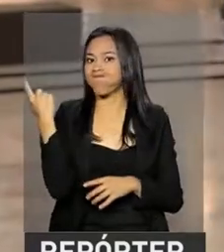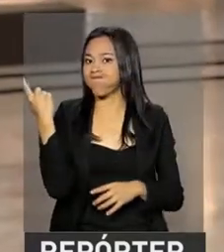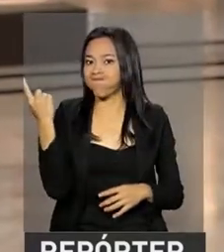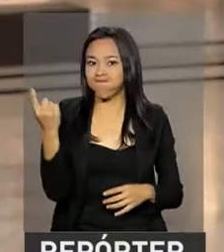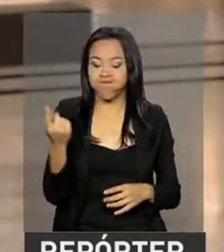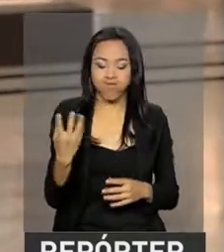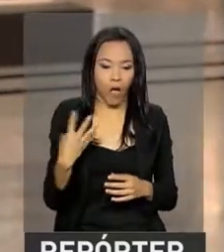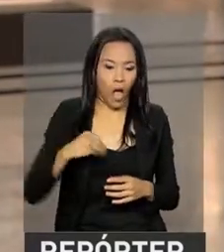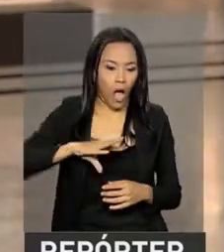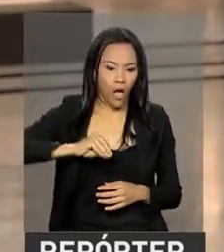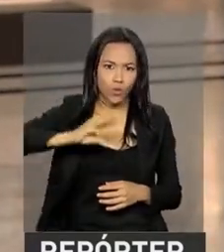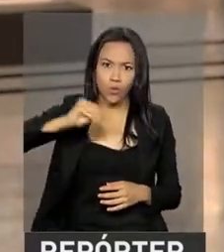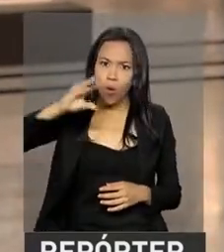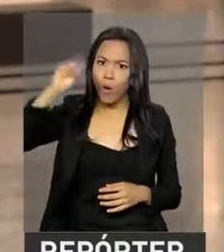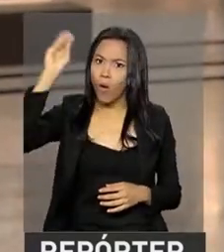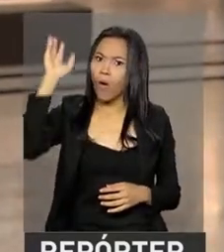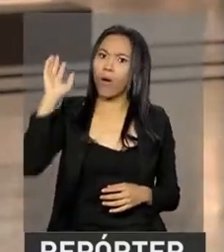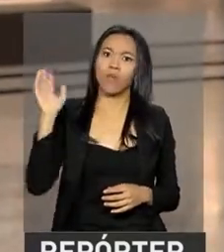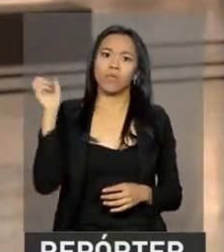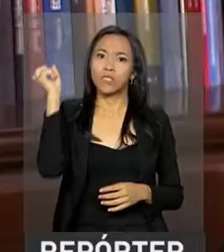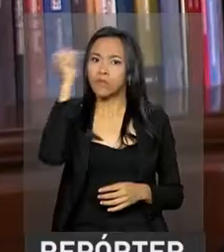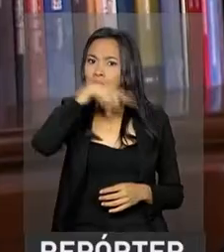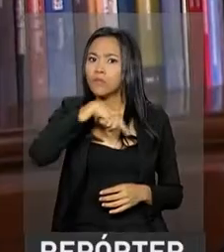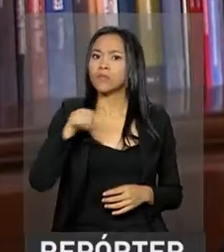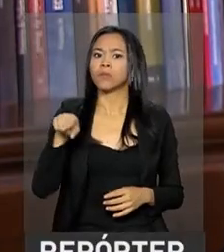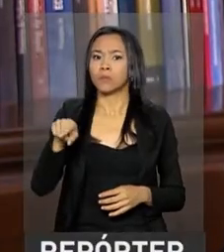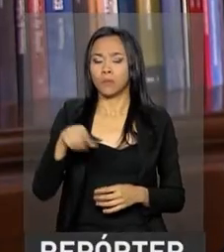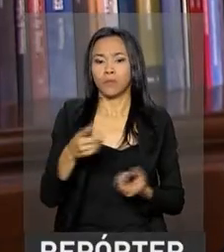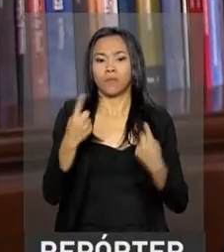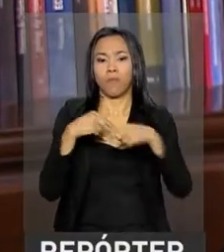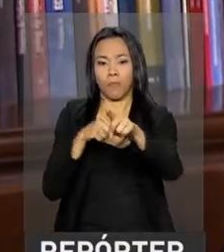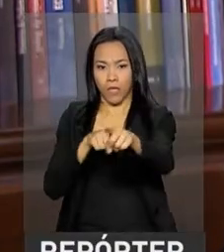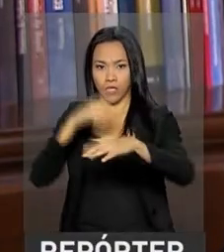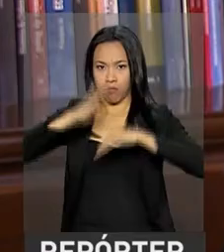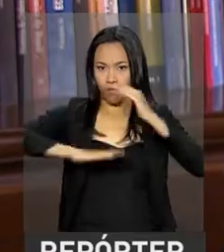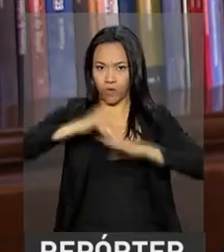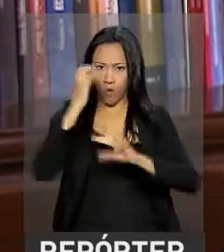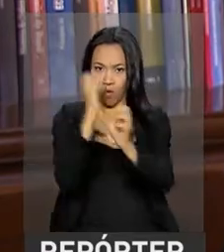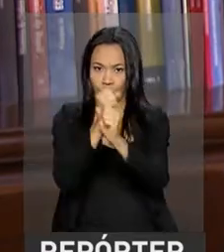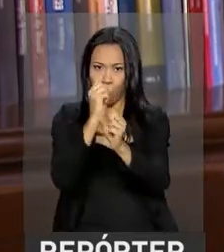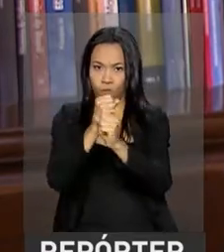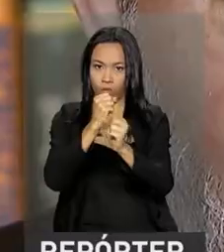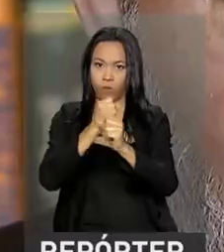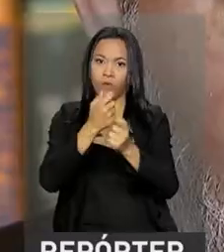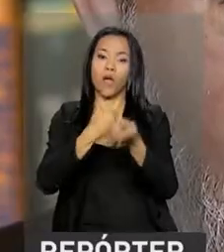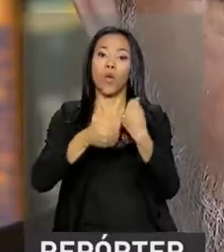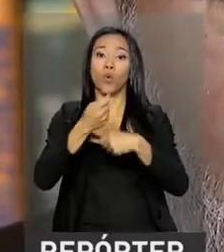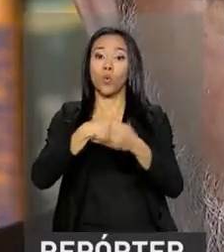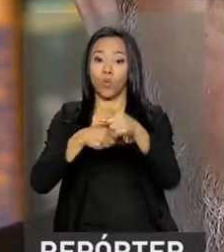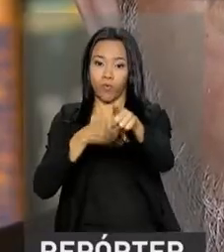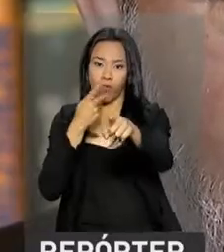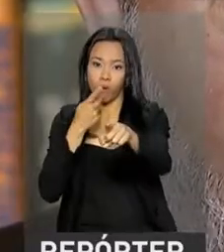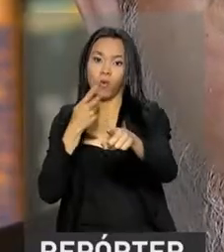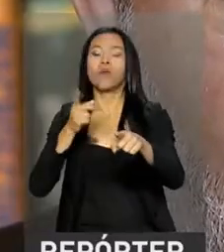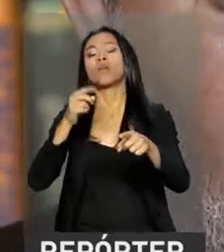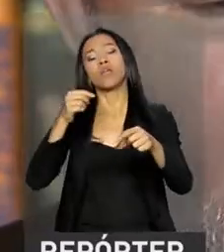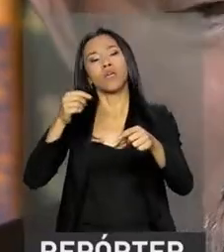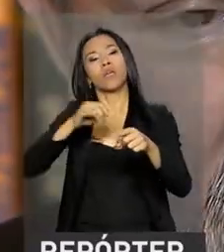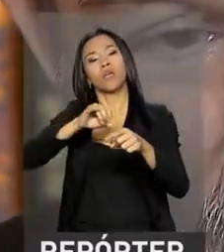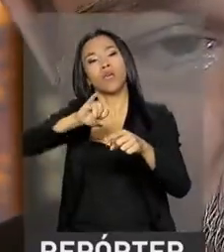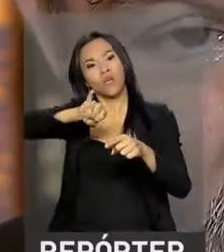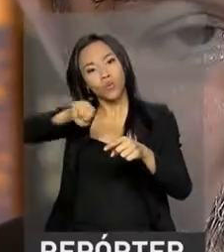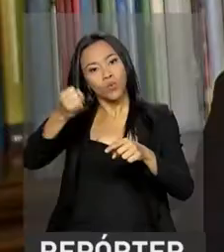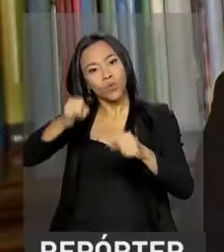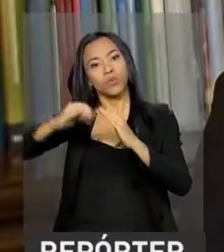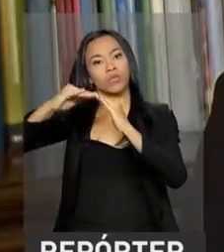multiplicam com o seu sol de zona para este economista a tendência é que os juros do rotativo caiam ainda